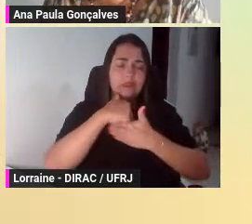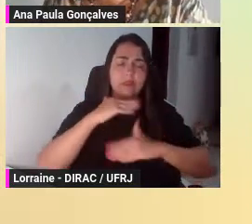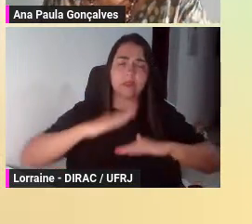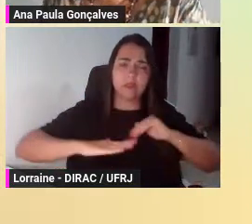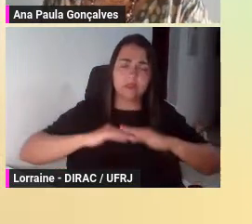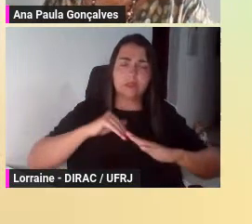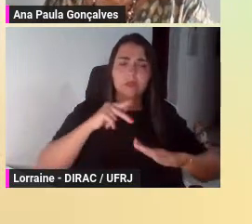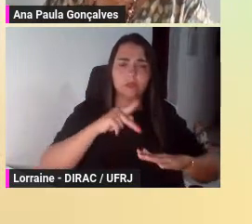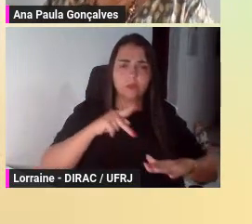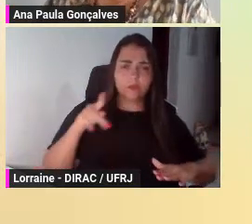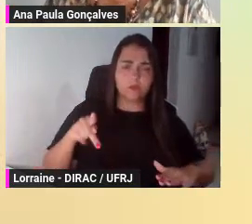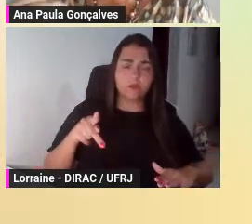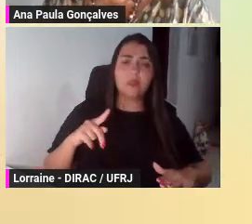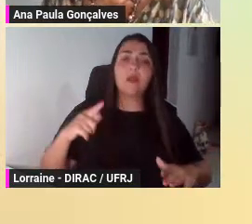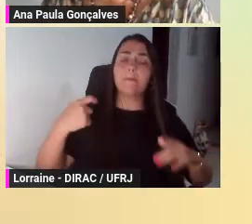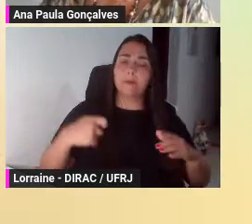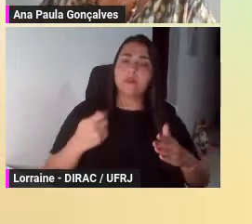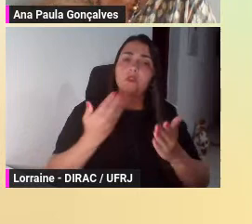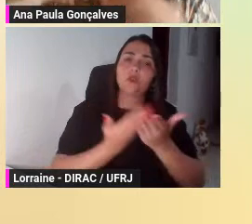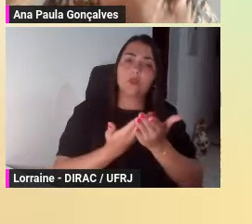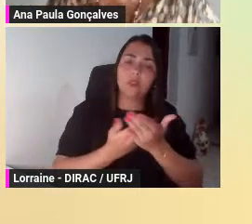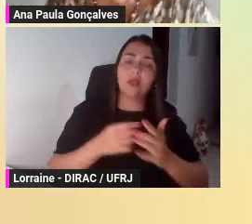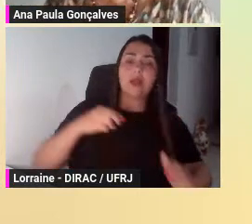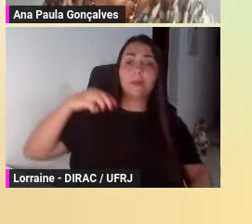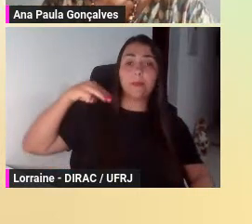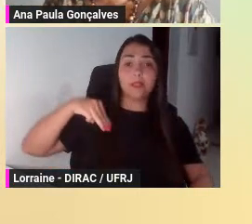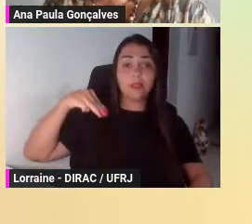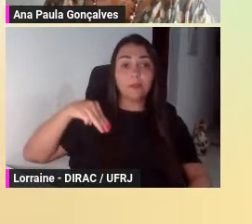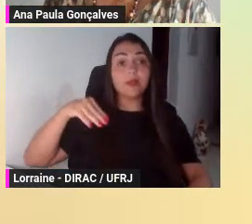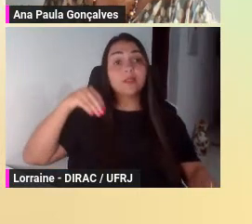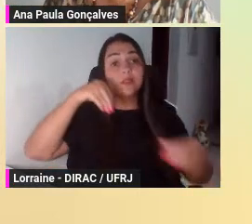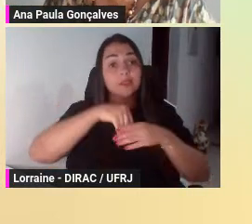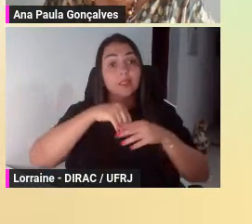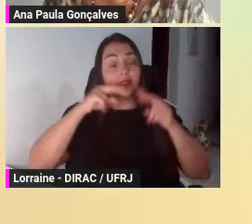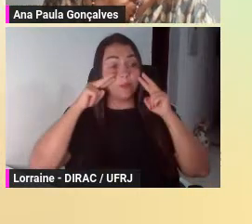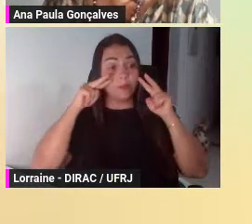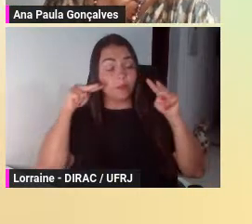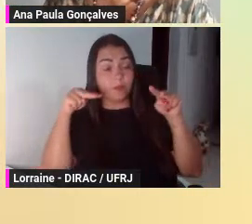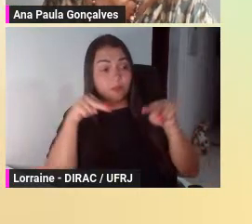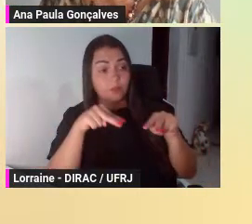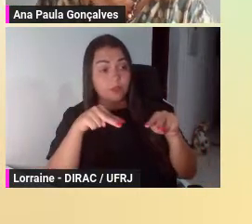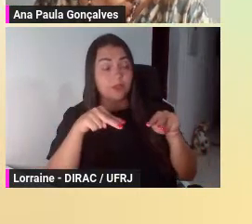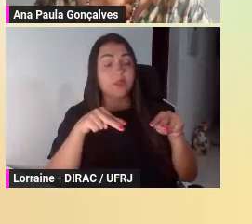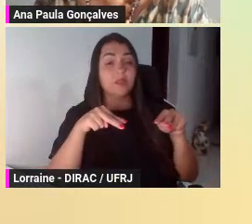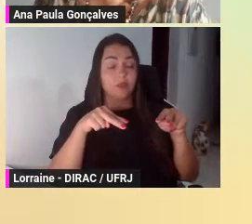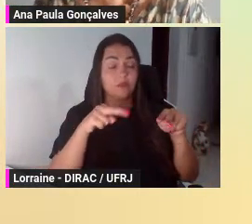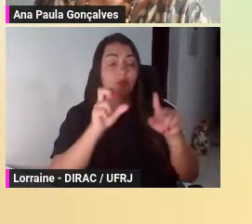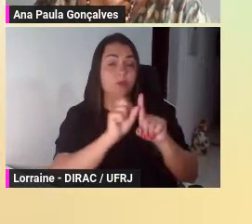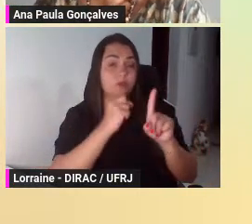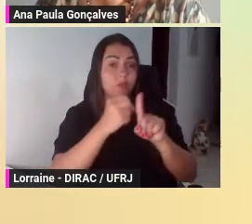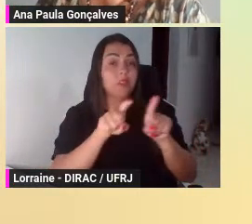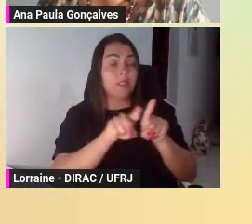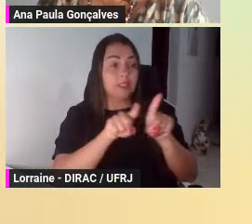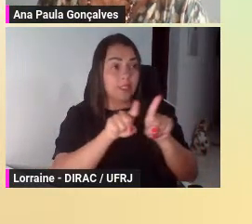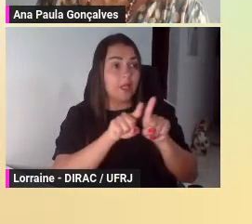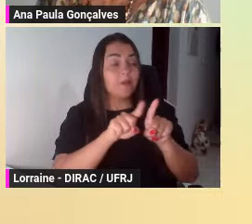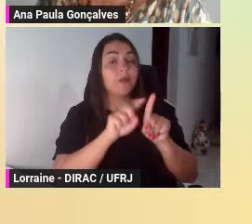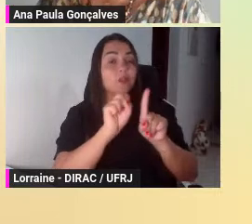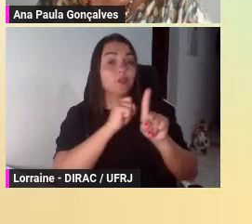nesse momento, que estudar uma matemática na perspectiva da cidade e da sociologia aplicada. É um dos desafios que eu estou vivendo